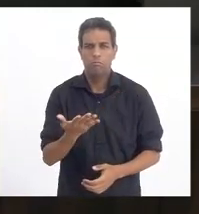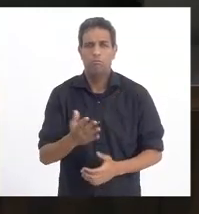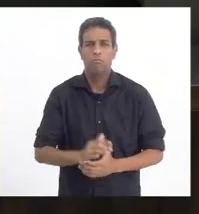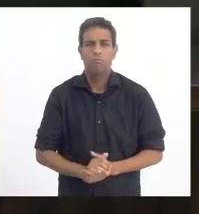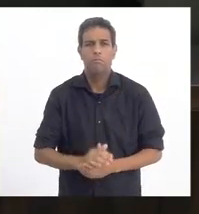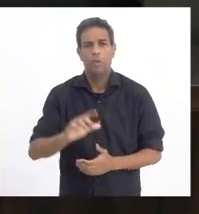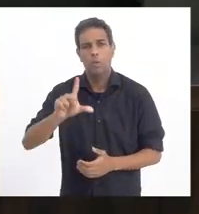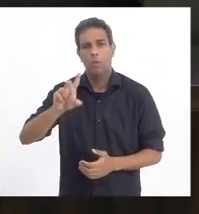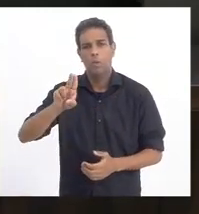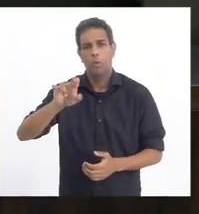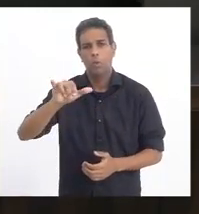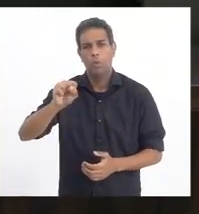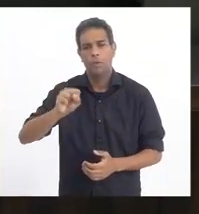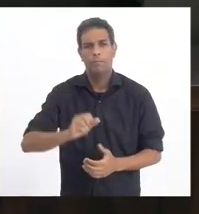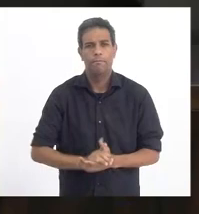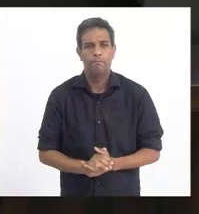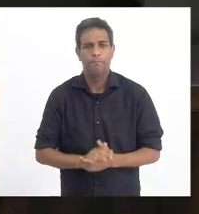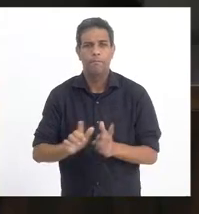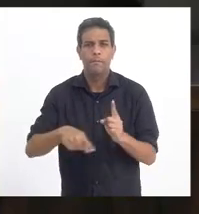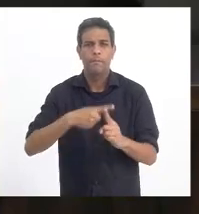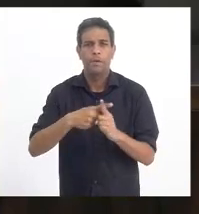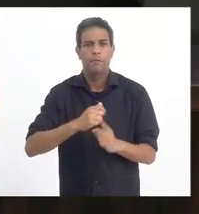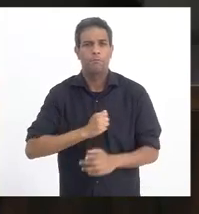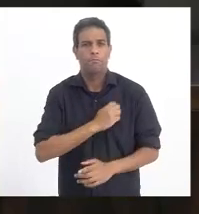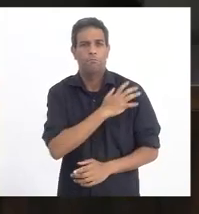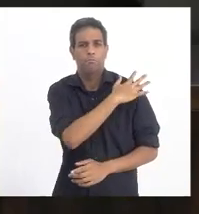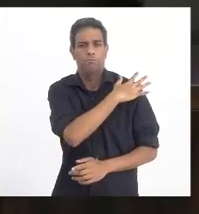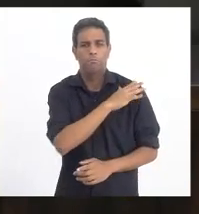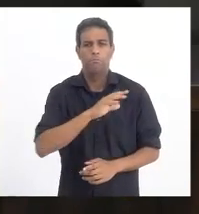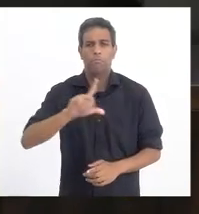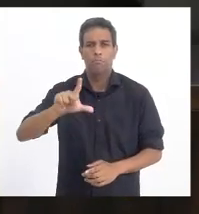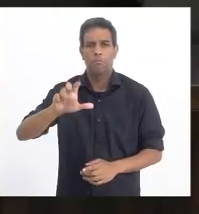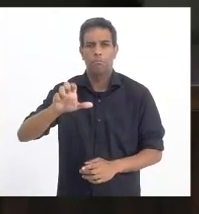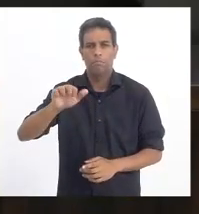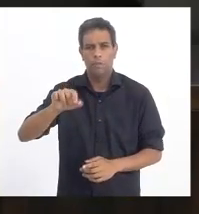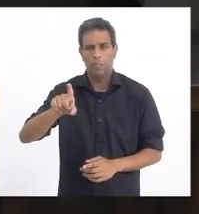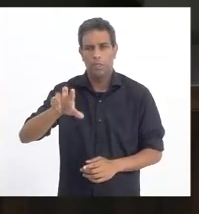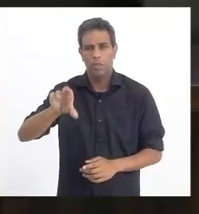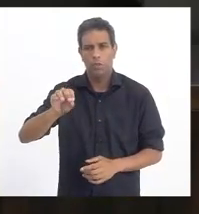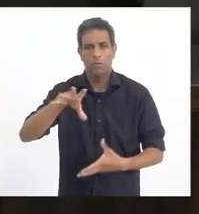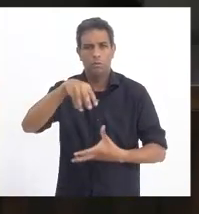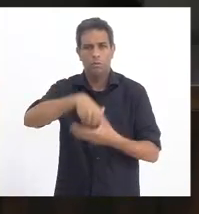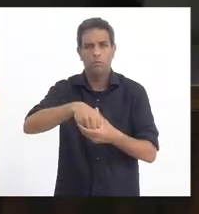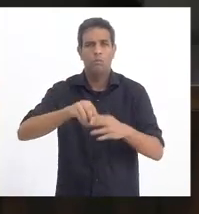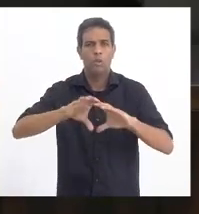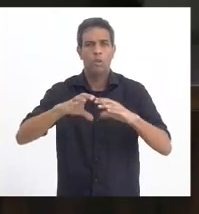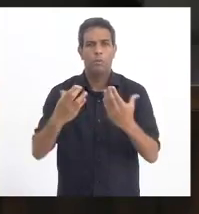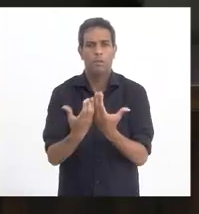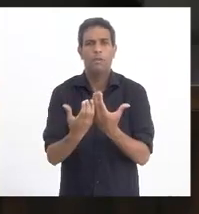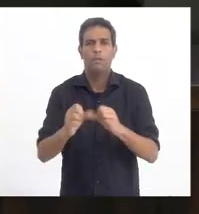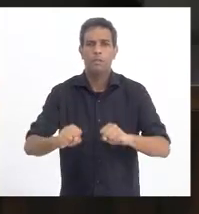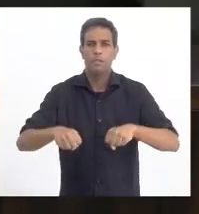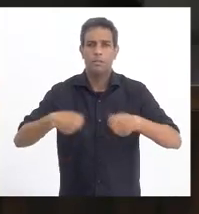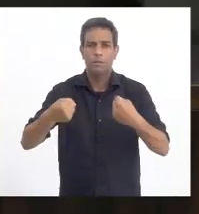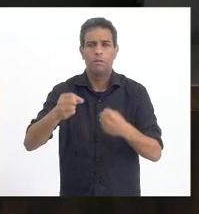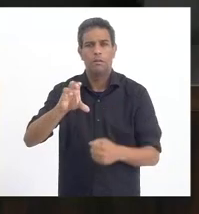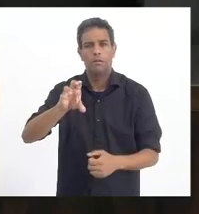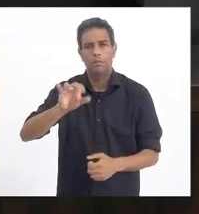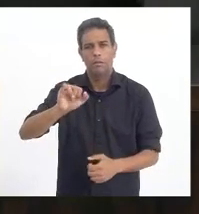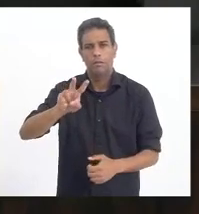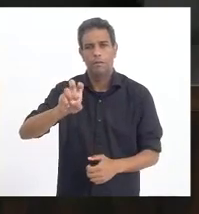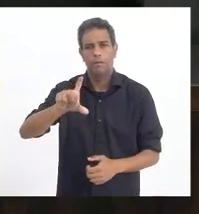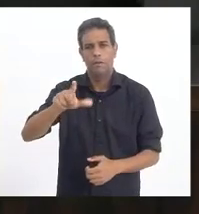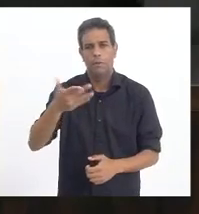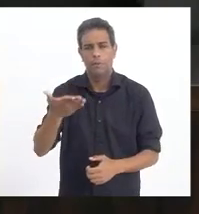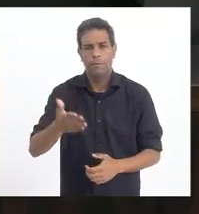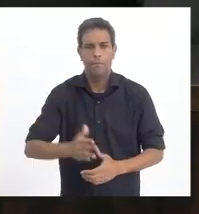o Luiz Henrique e o nosso Coronel Leandro da Defesa Civil e o secretário de estado do corpo de